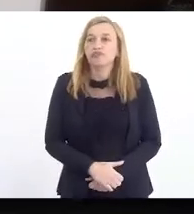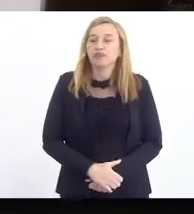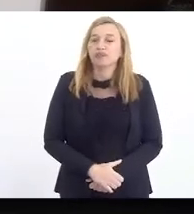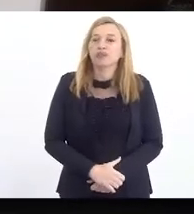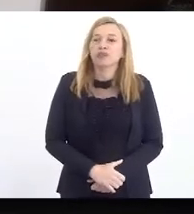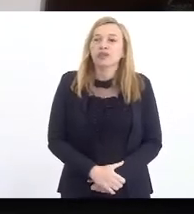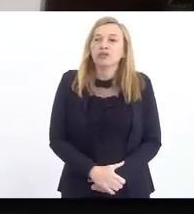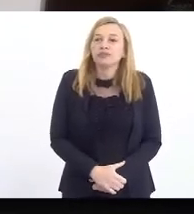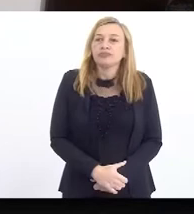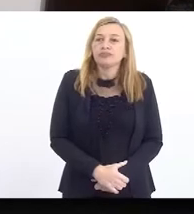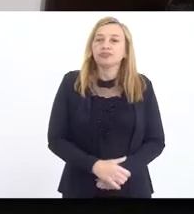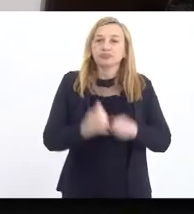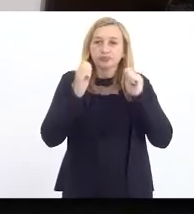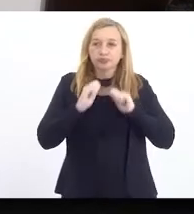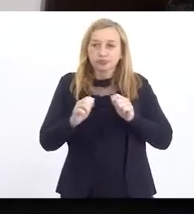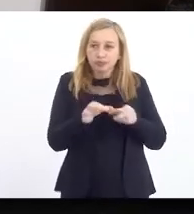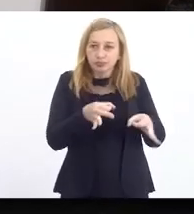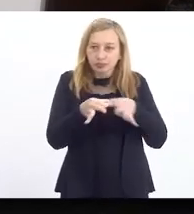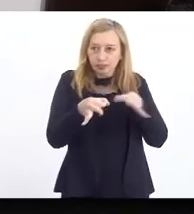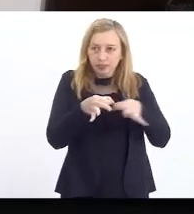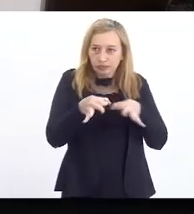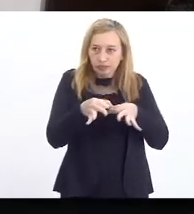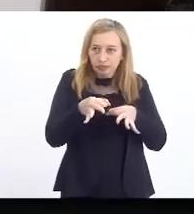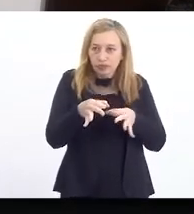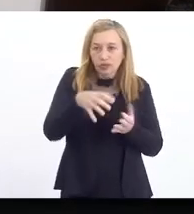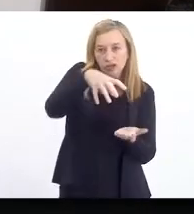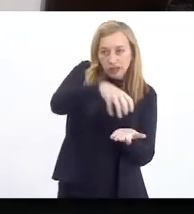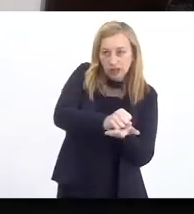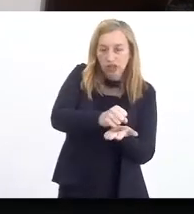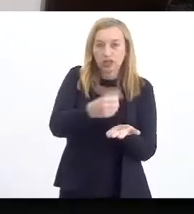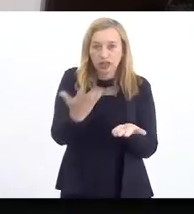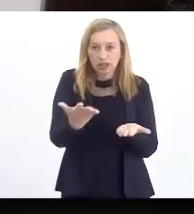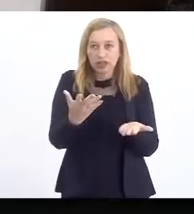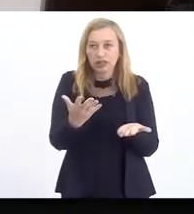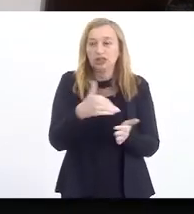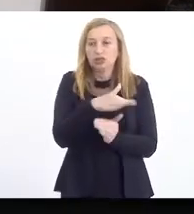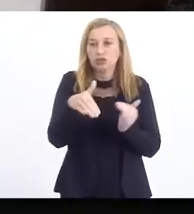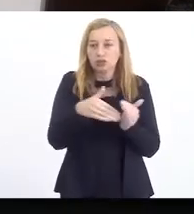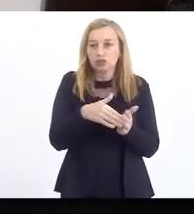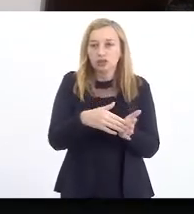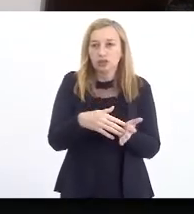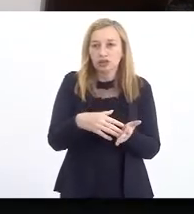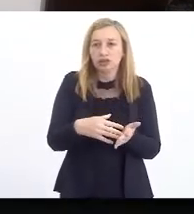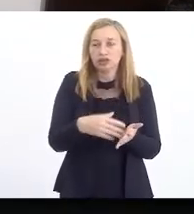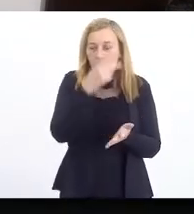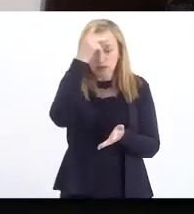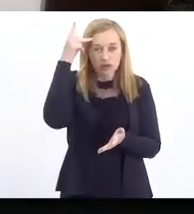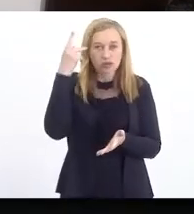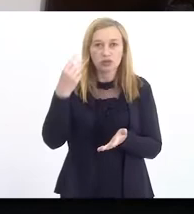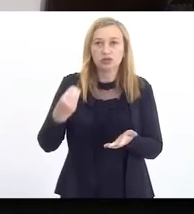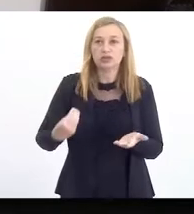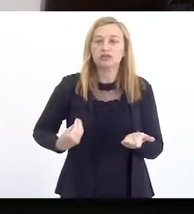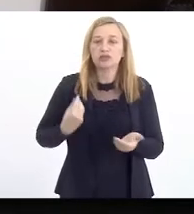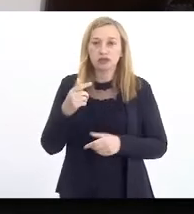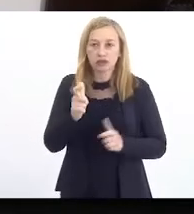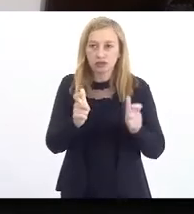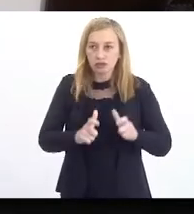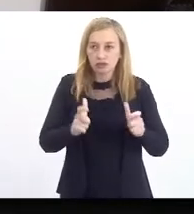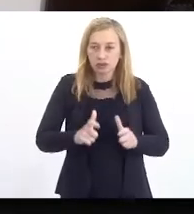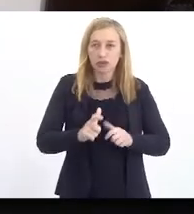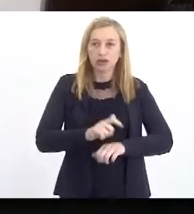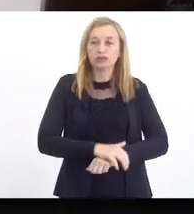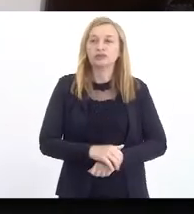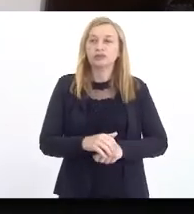a assessoria se organizar, eu vou registrar aqui todas as presenças da